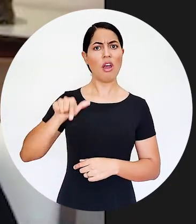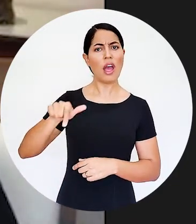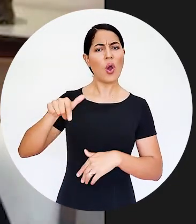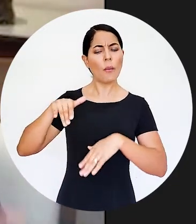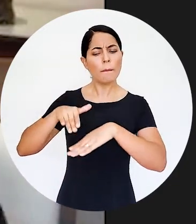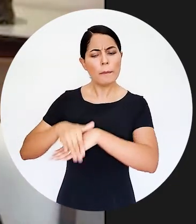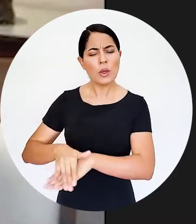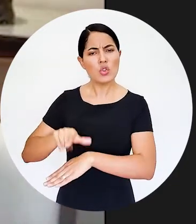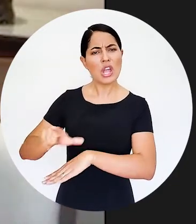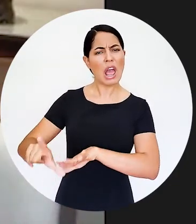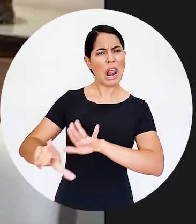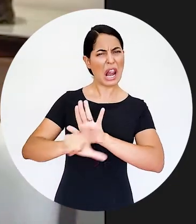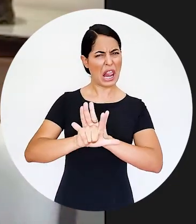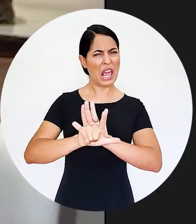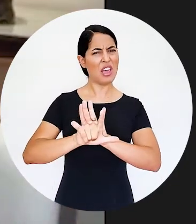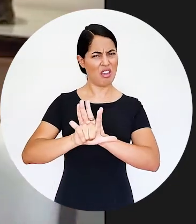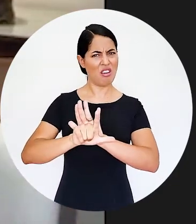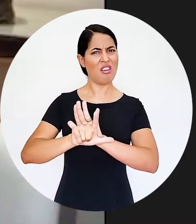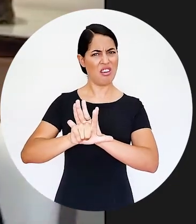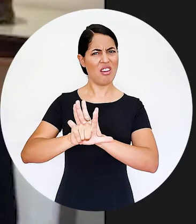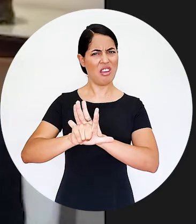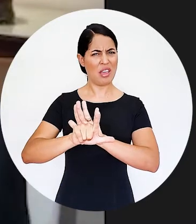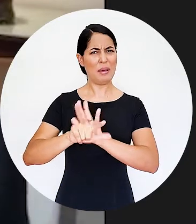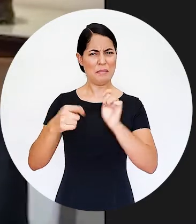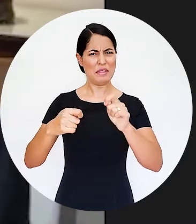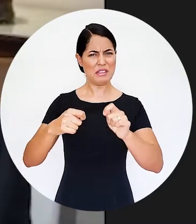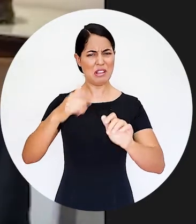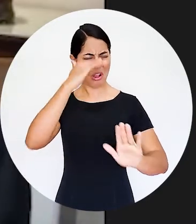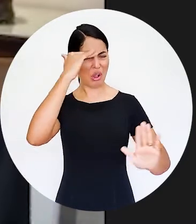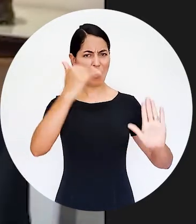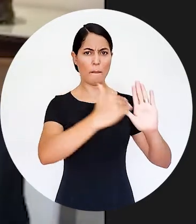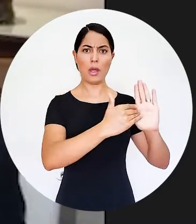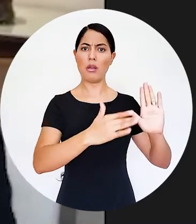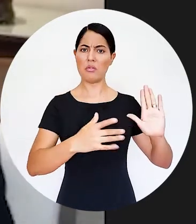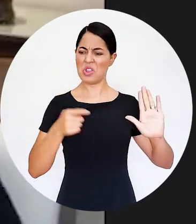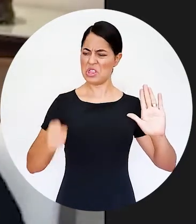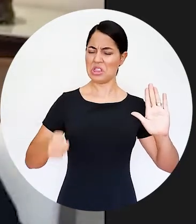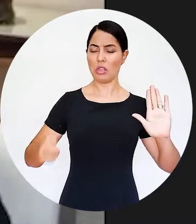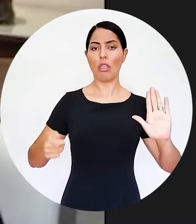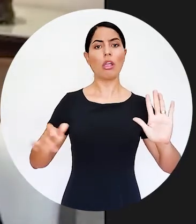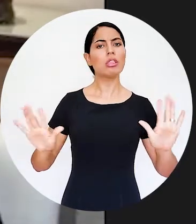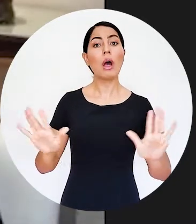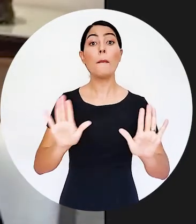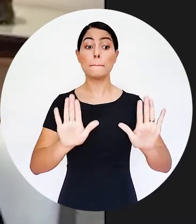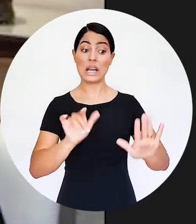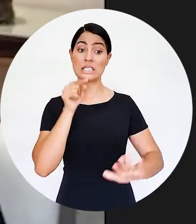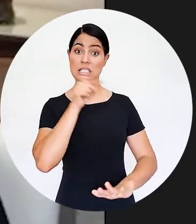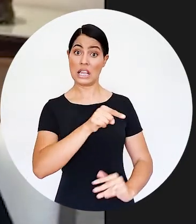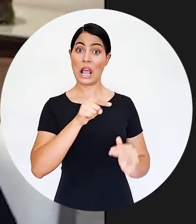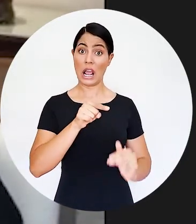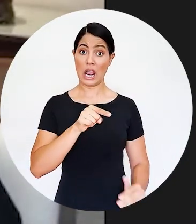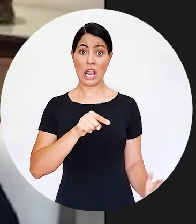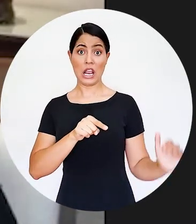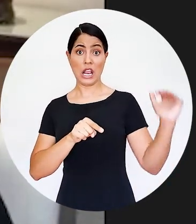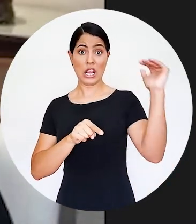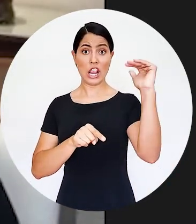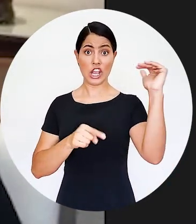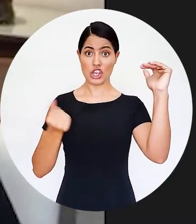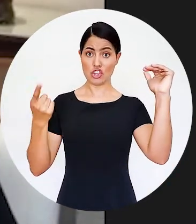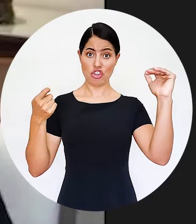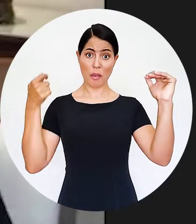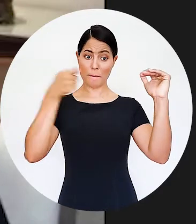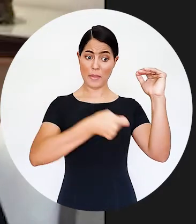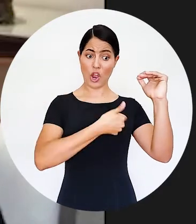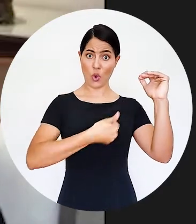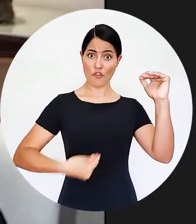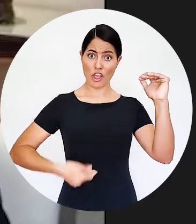humilde compra lei você tem que exigir que aquelas pessoas que detêm a autoridade que recebem do Estado